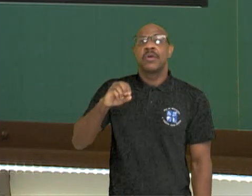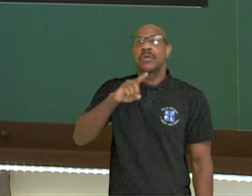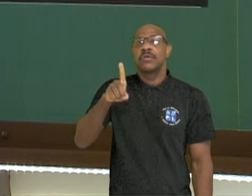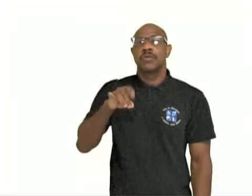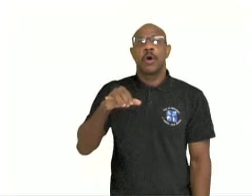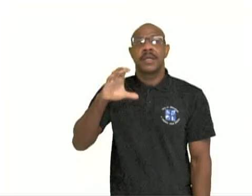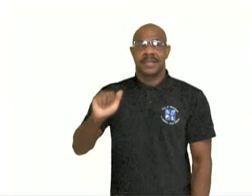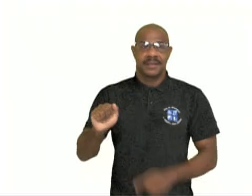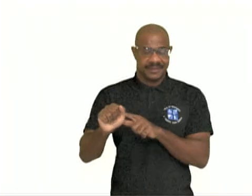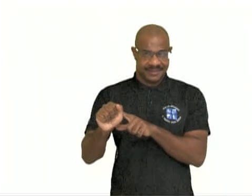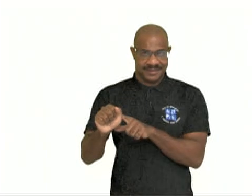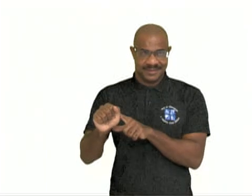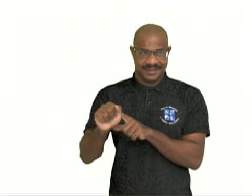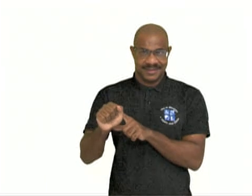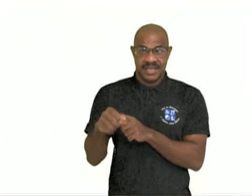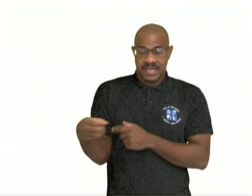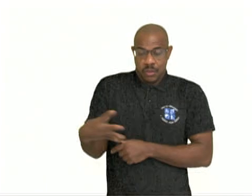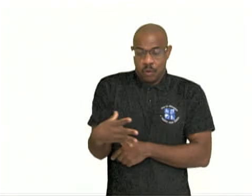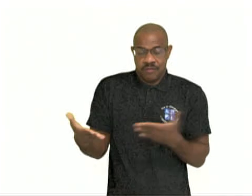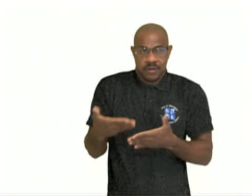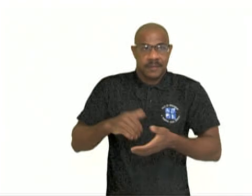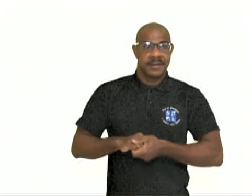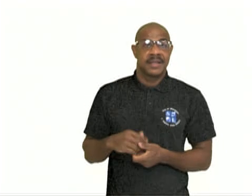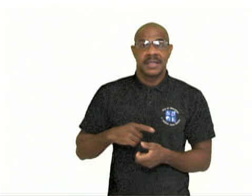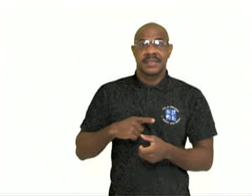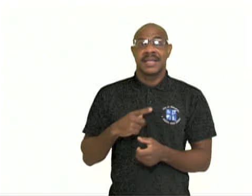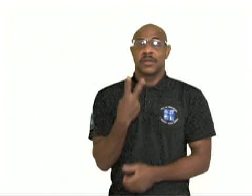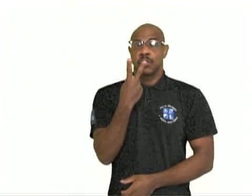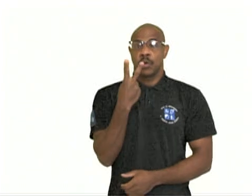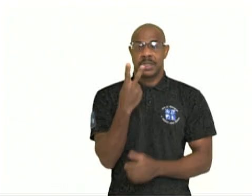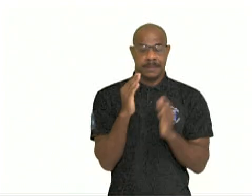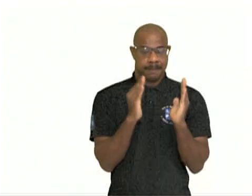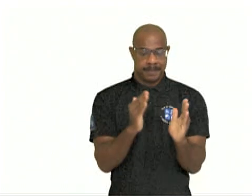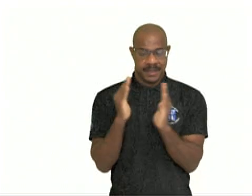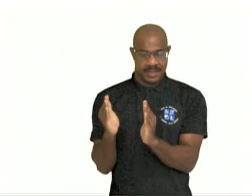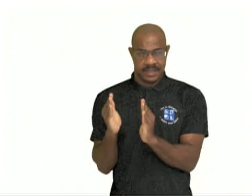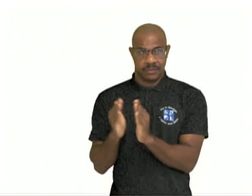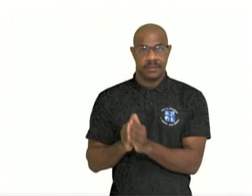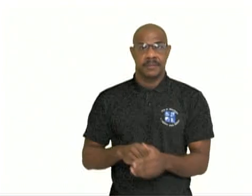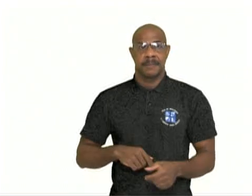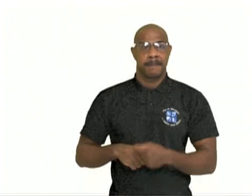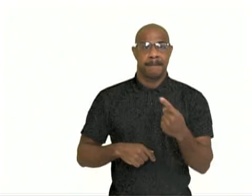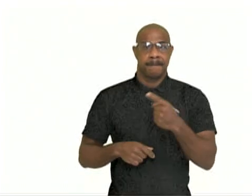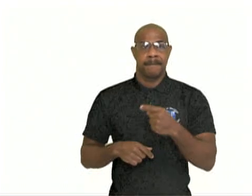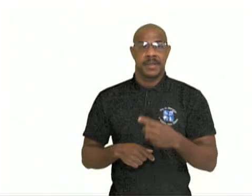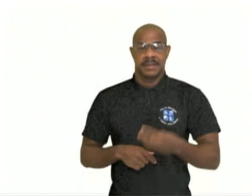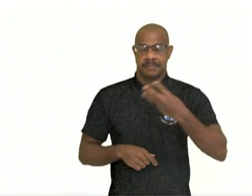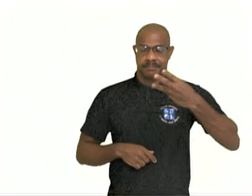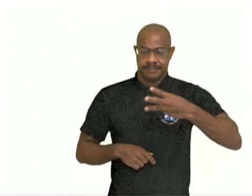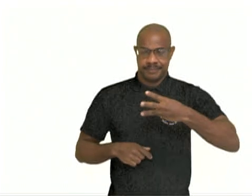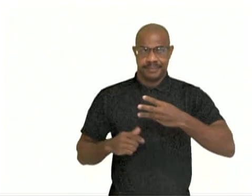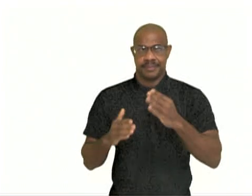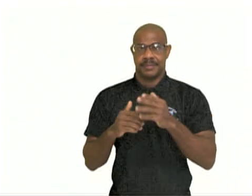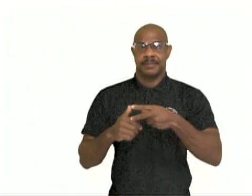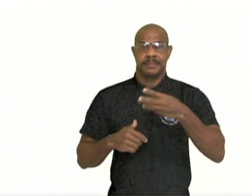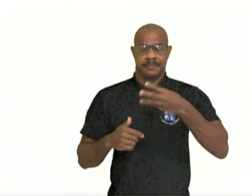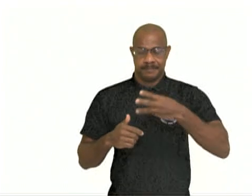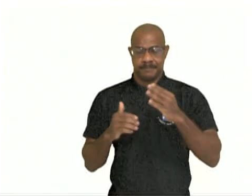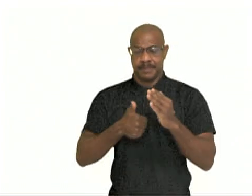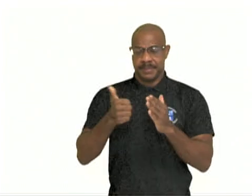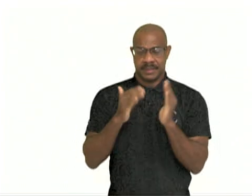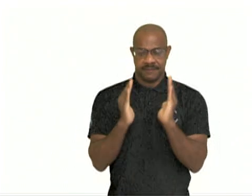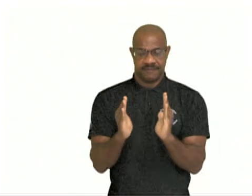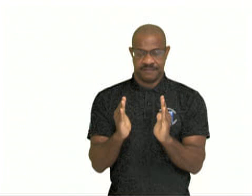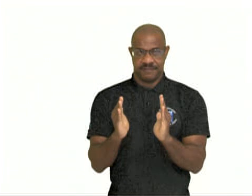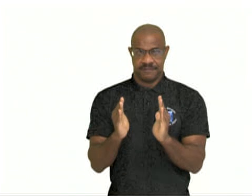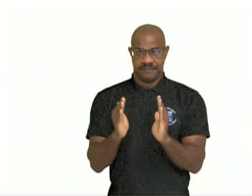é a mais recente, que está dividida para nós em dois períodos: o terciário, que é a primeira fase, que nós vamos